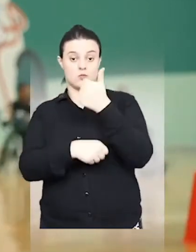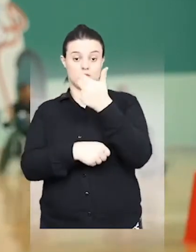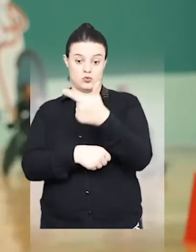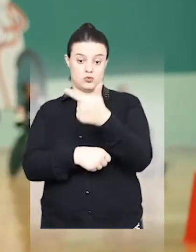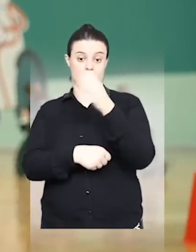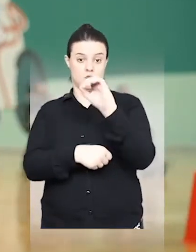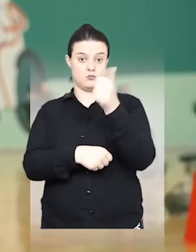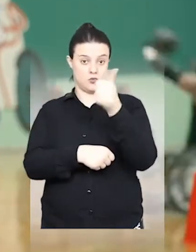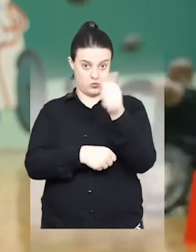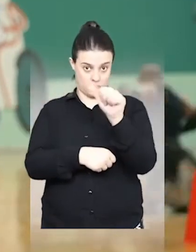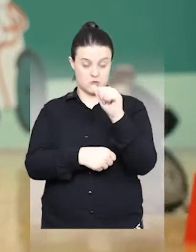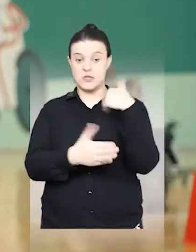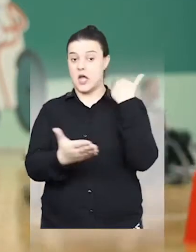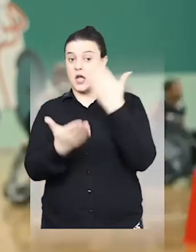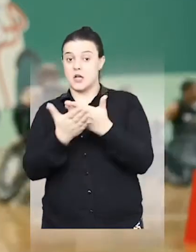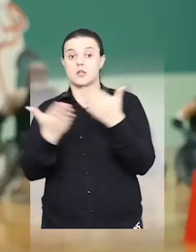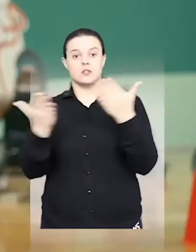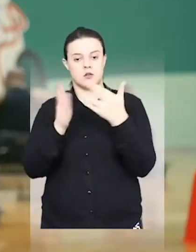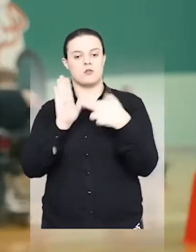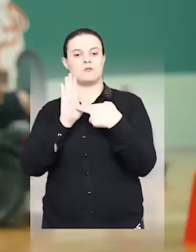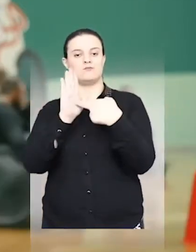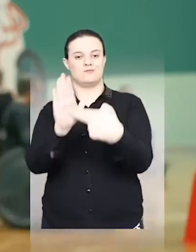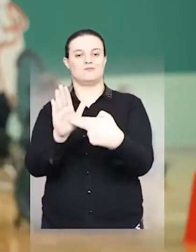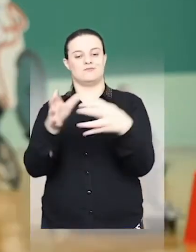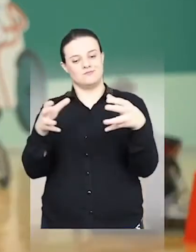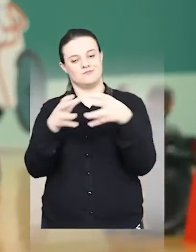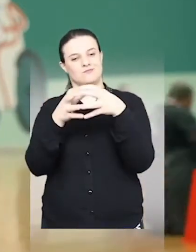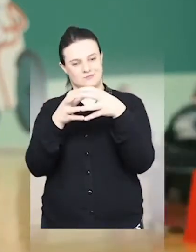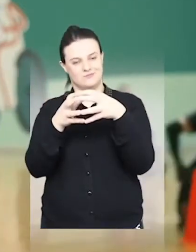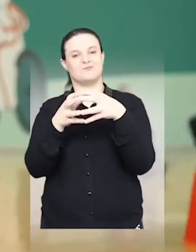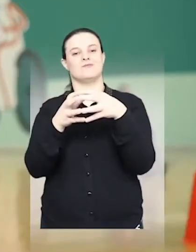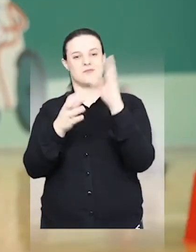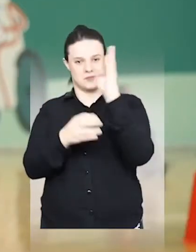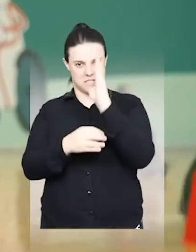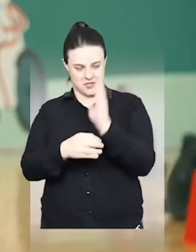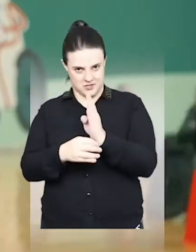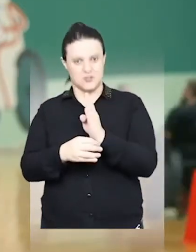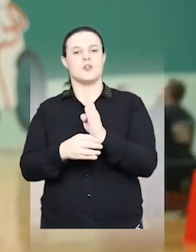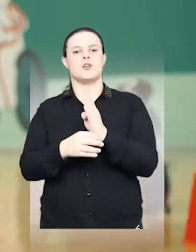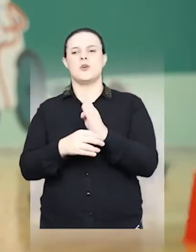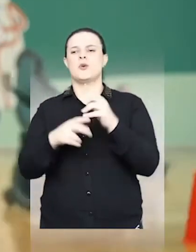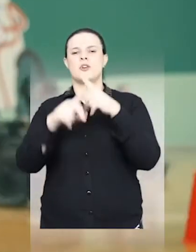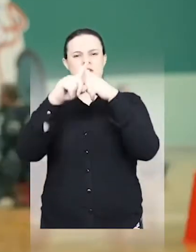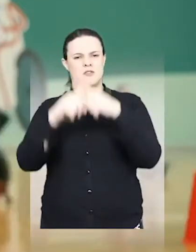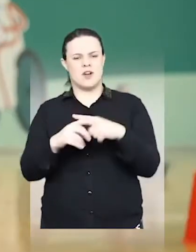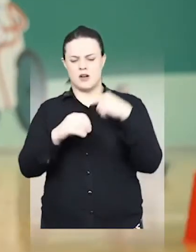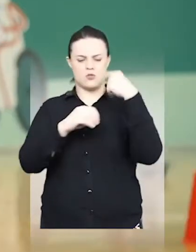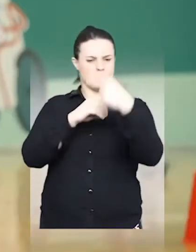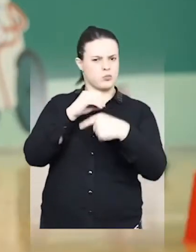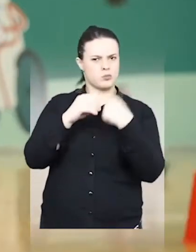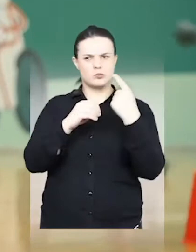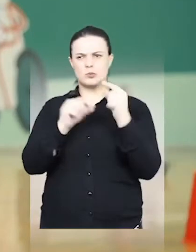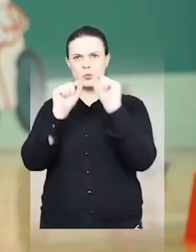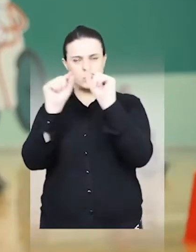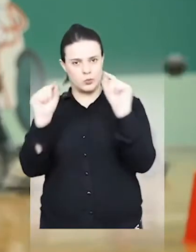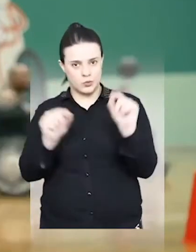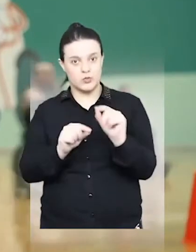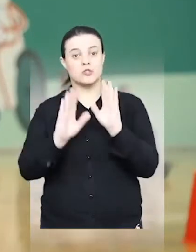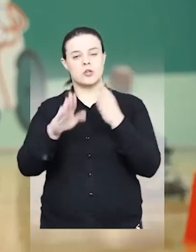2011 e desde então eu represento a seleção em vários campeonatos